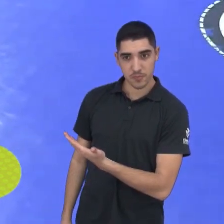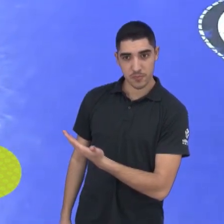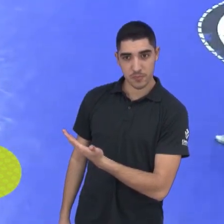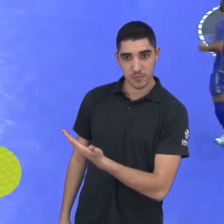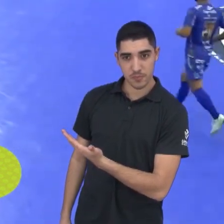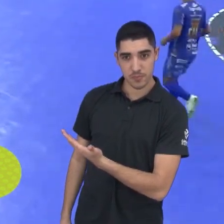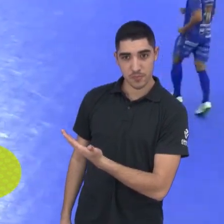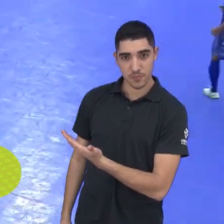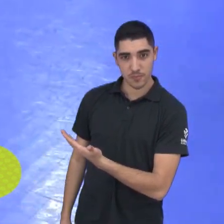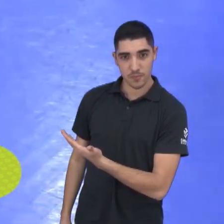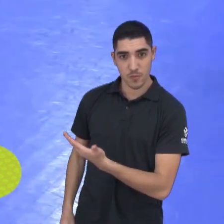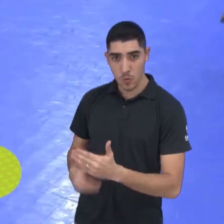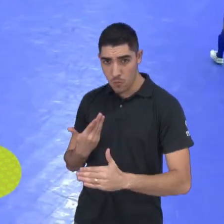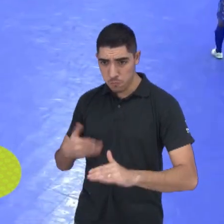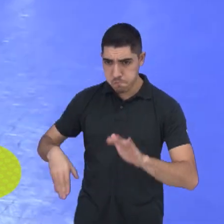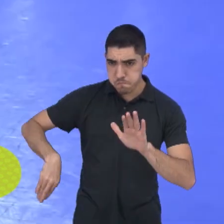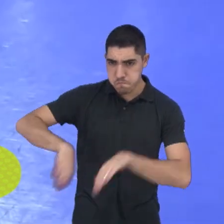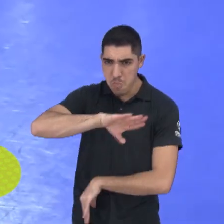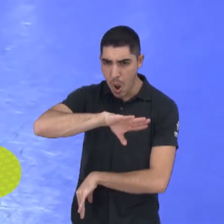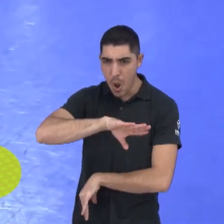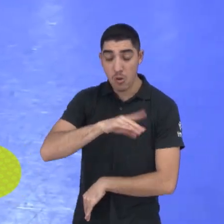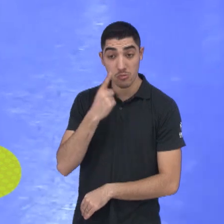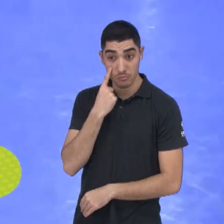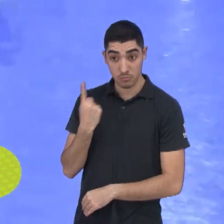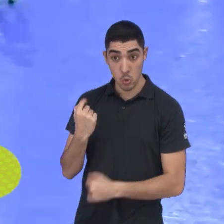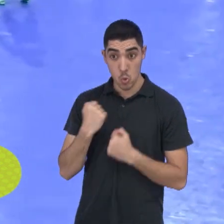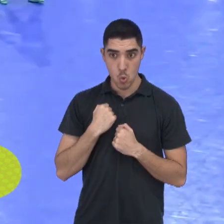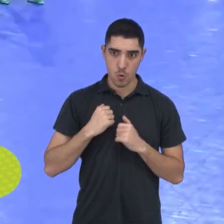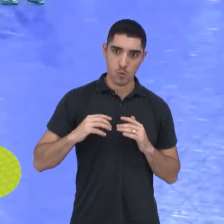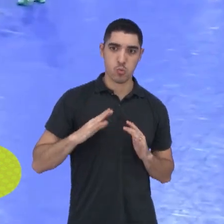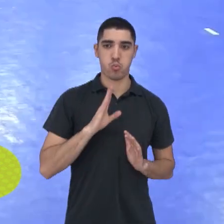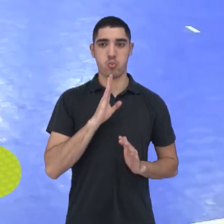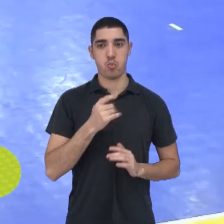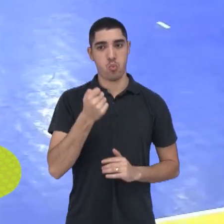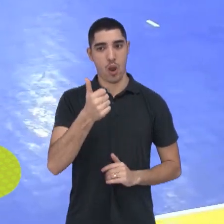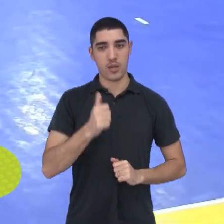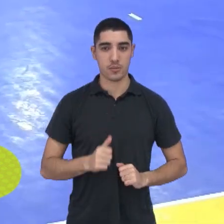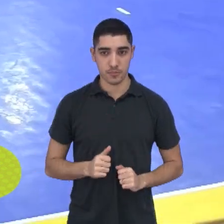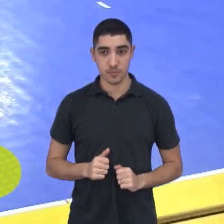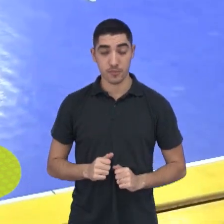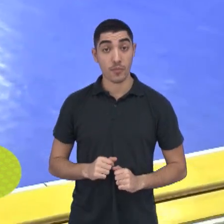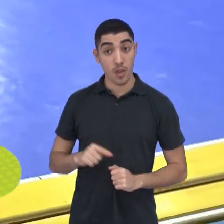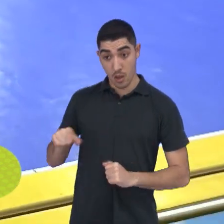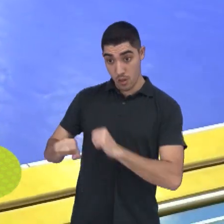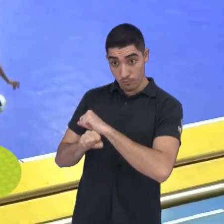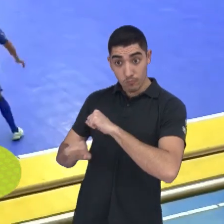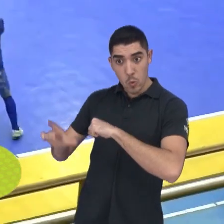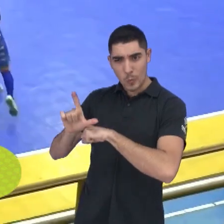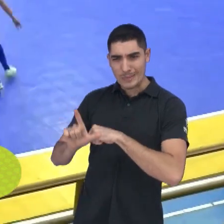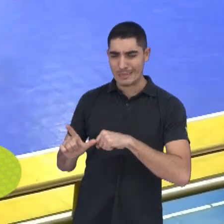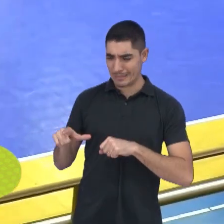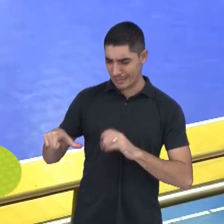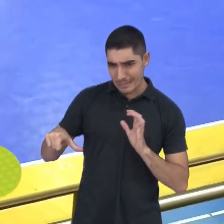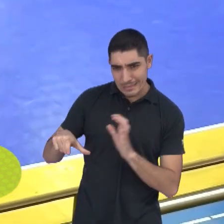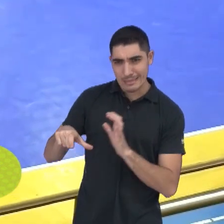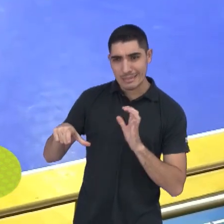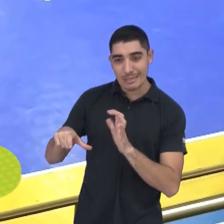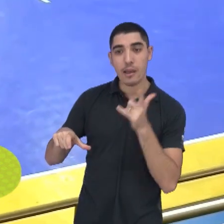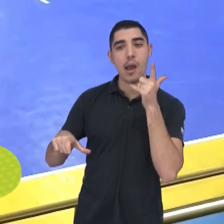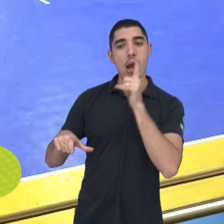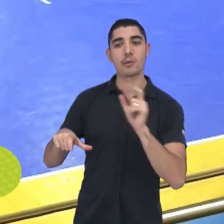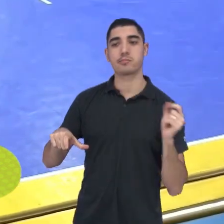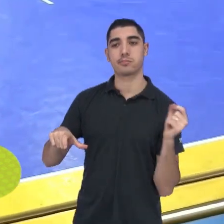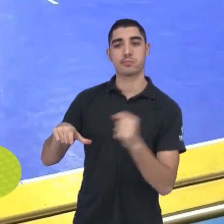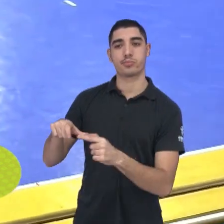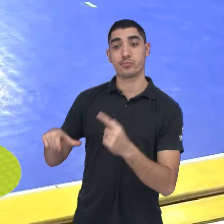Sodré, que dominou ajeitando e soltou a bomba à esquerda de David. O São Lourenço, de tanto martelar, abriu o placar na